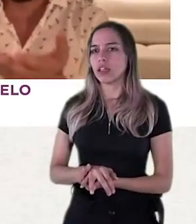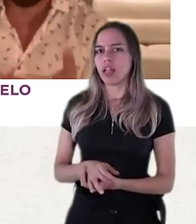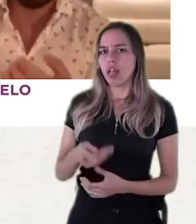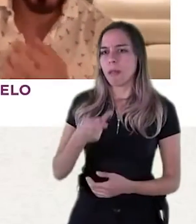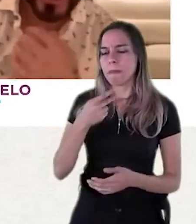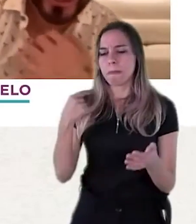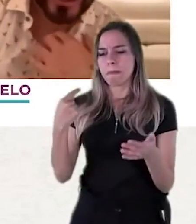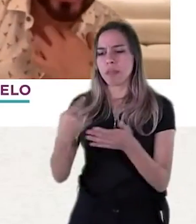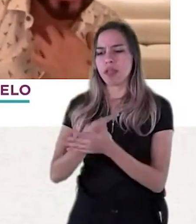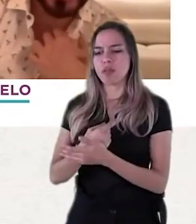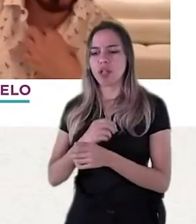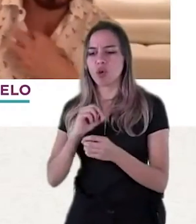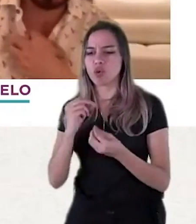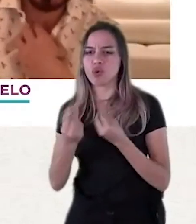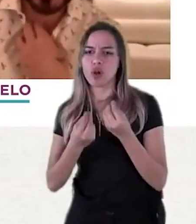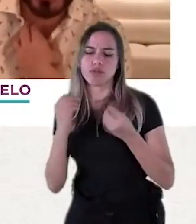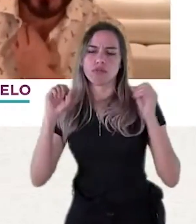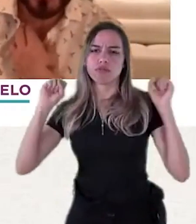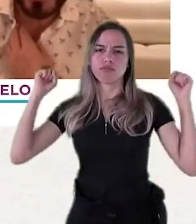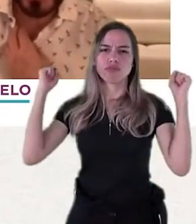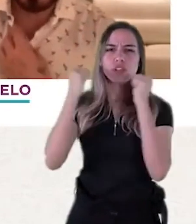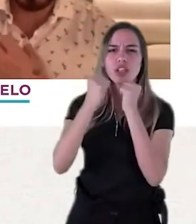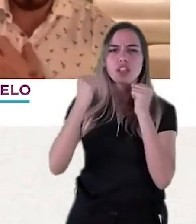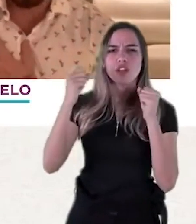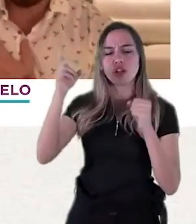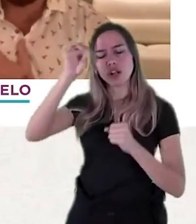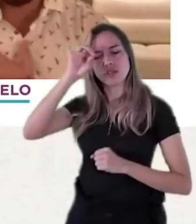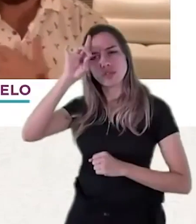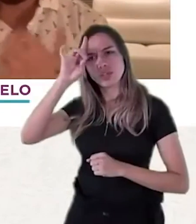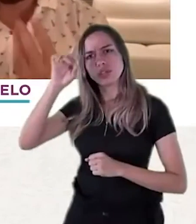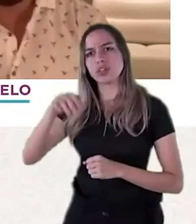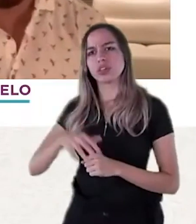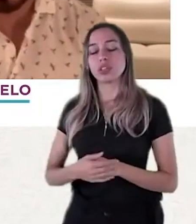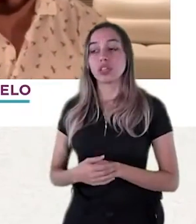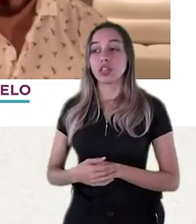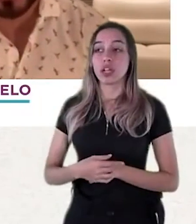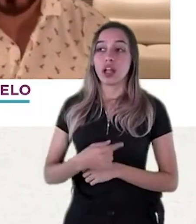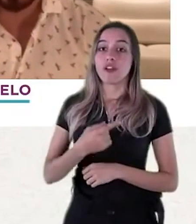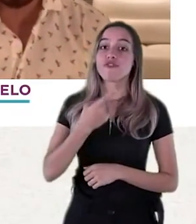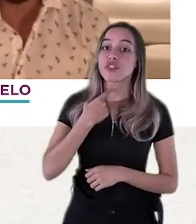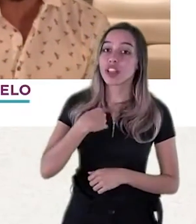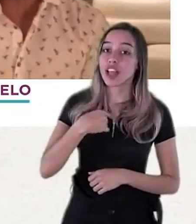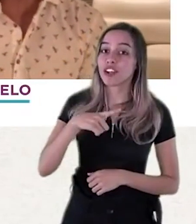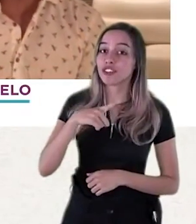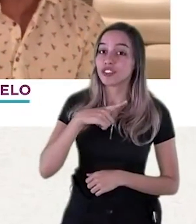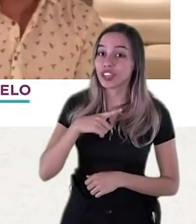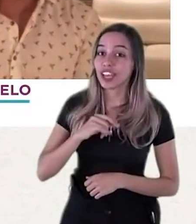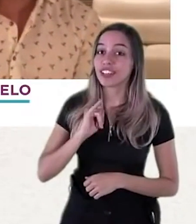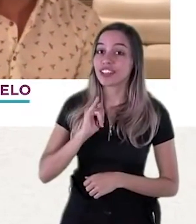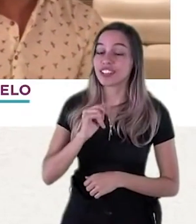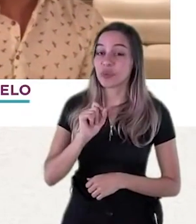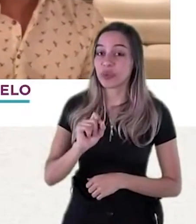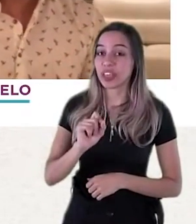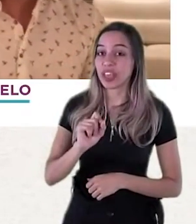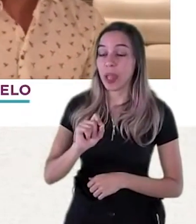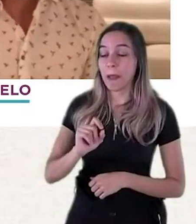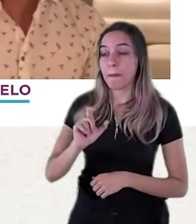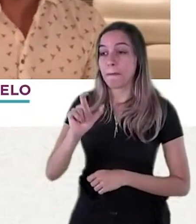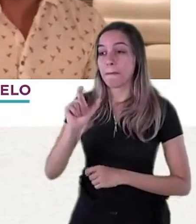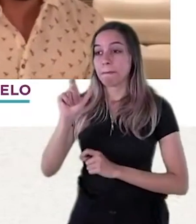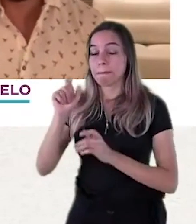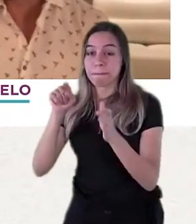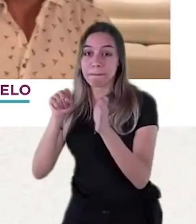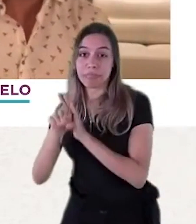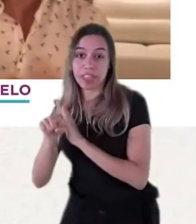então a gente brincou que a vontade que a gente tem é de responder honestamente quando essas perguntas idiotas não são feitas. Para que